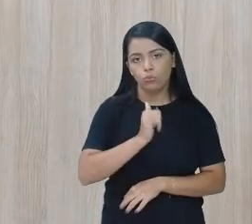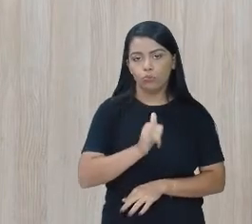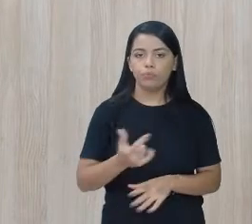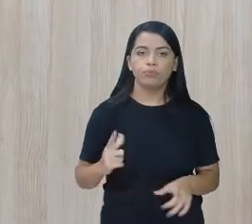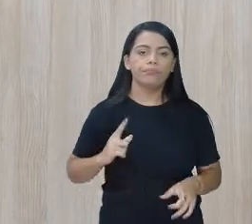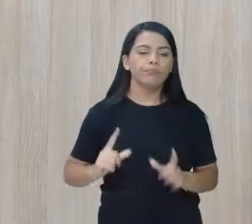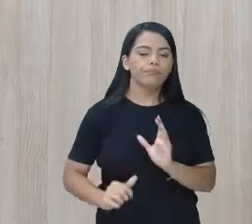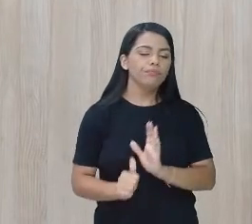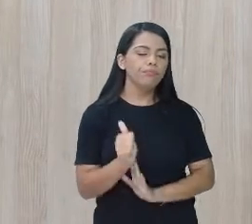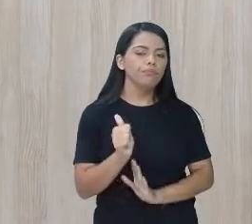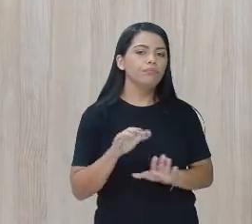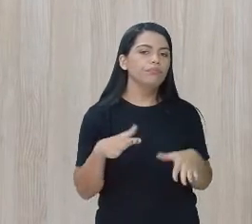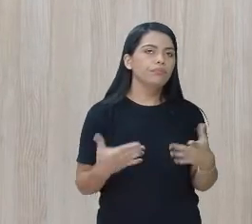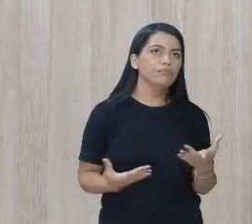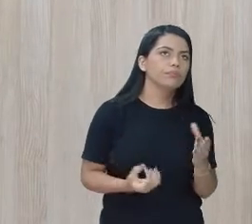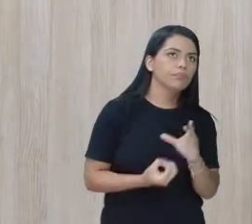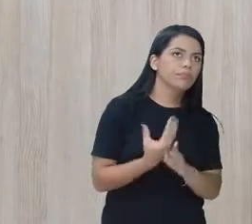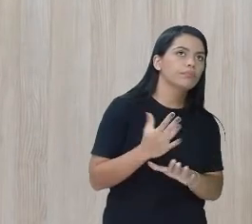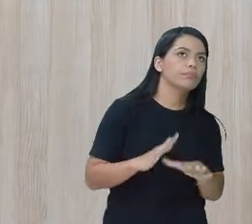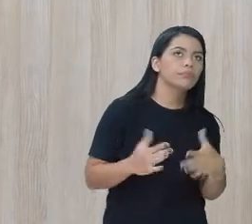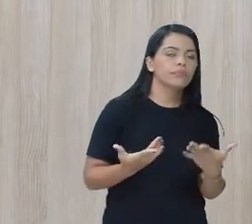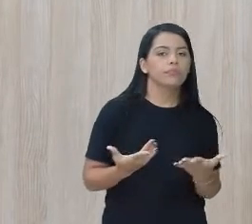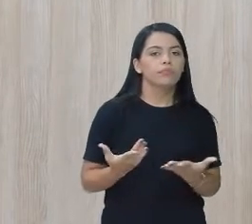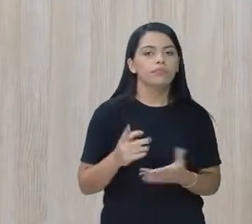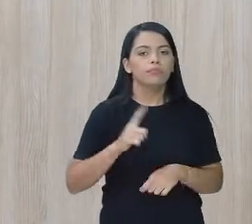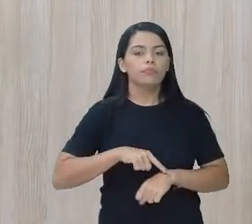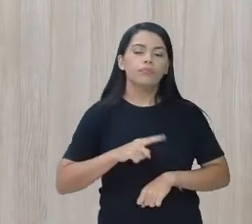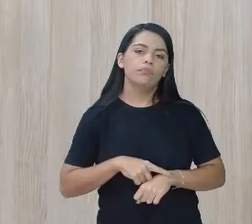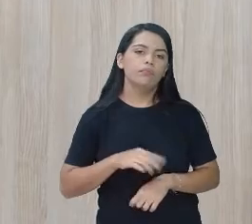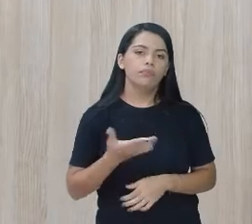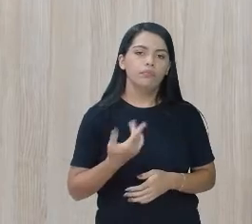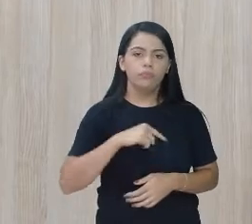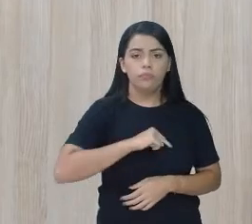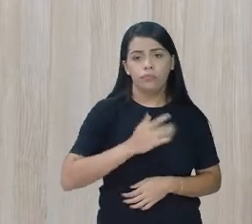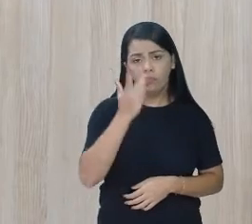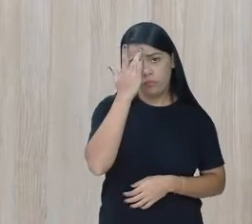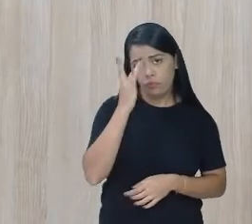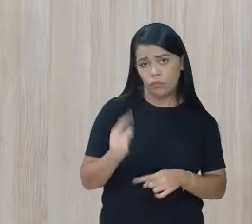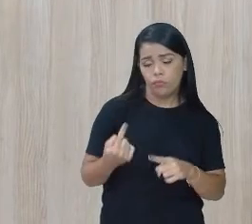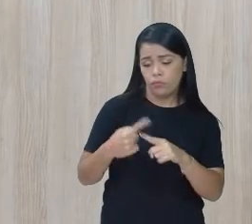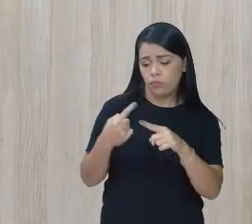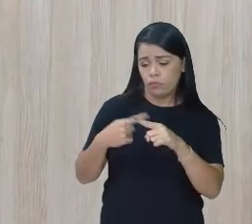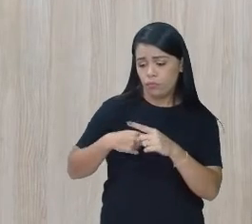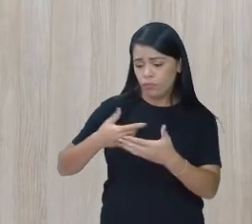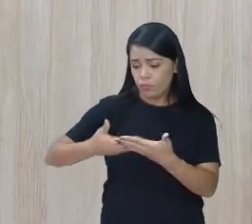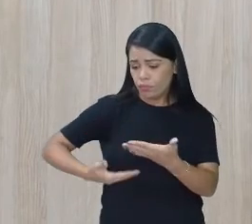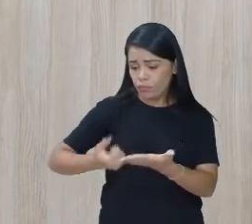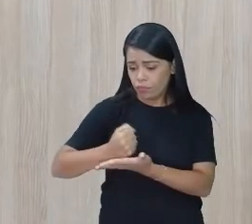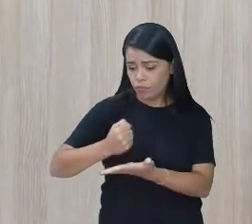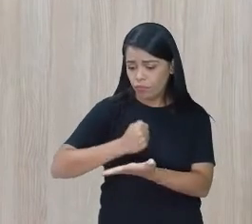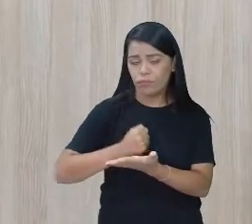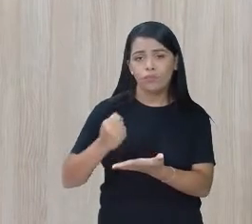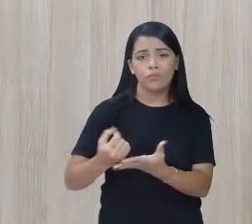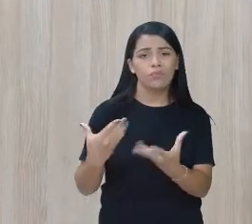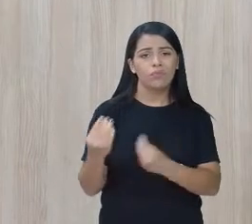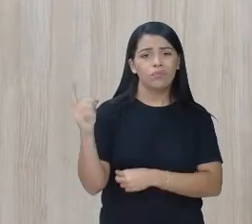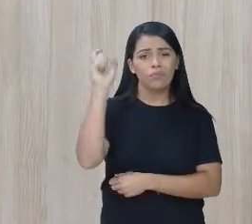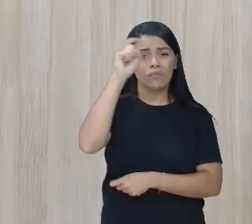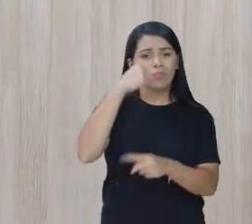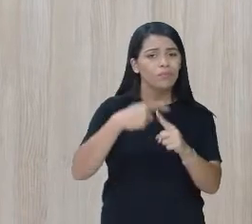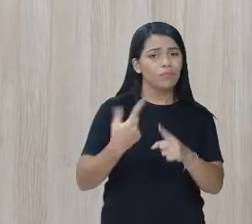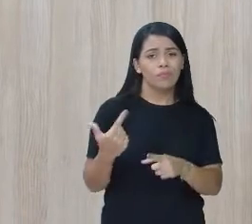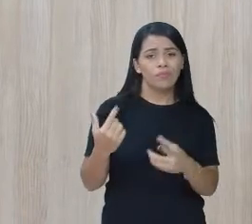em tal lugar, na década tal. Porque os registros eram muito difíceis de serem feitos, a escrita não tinha ainda